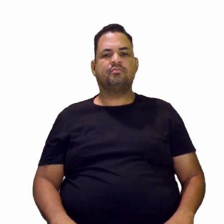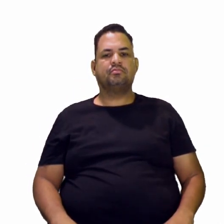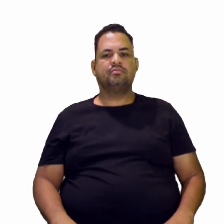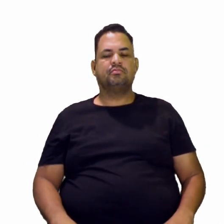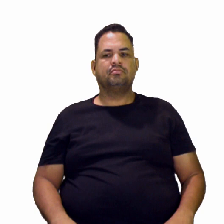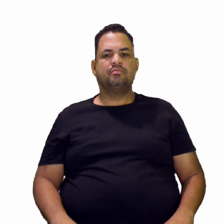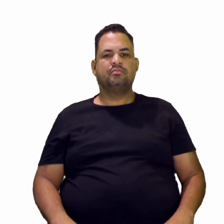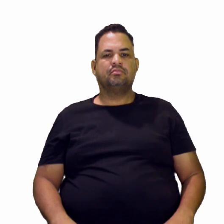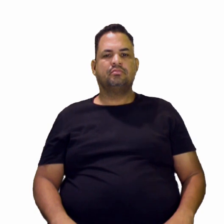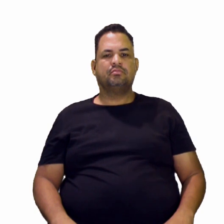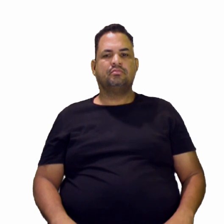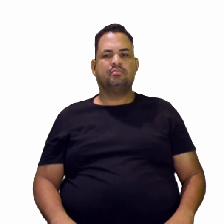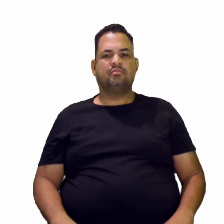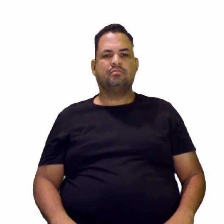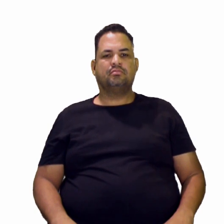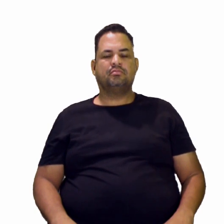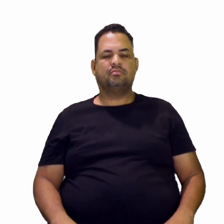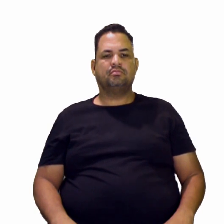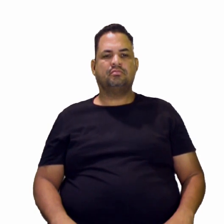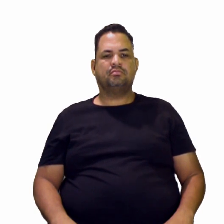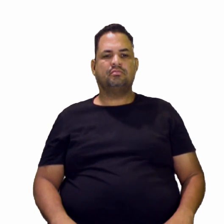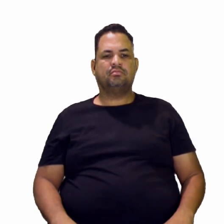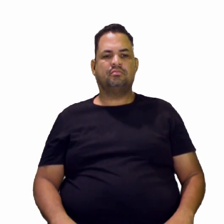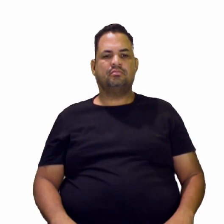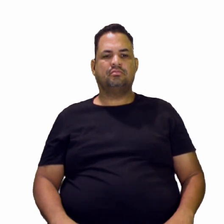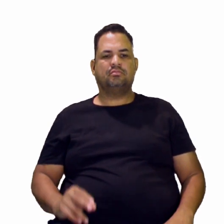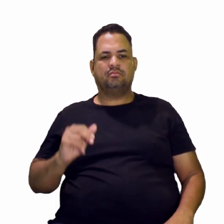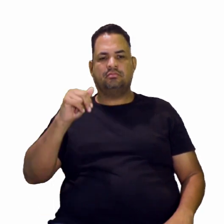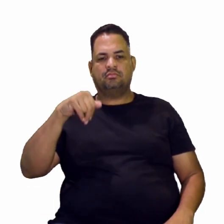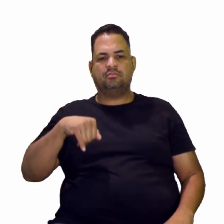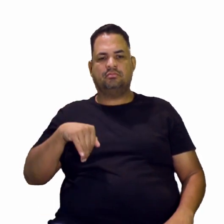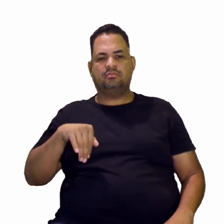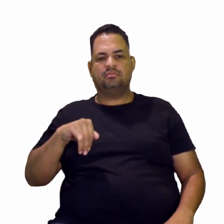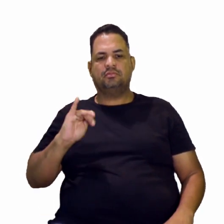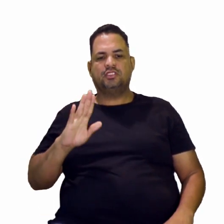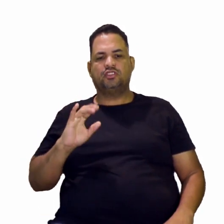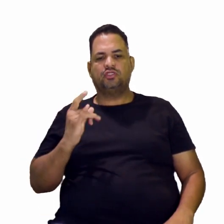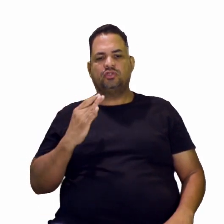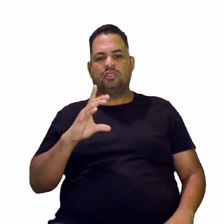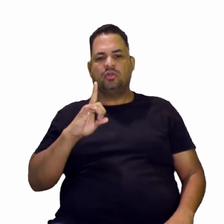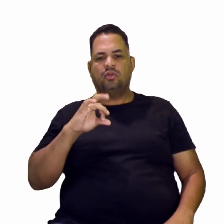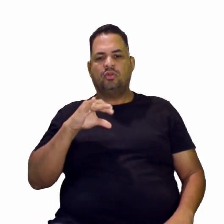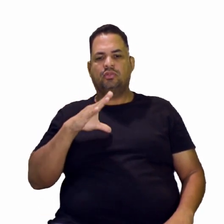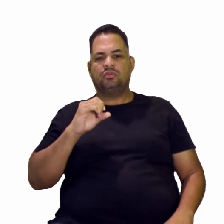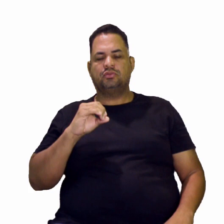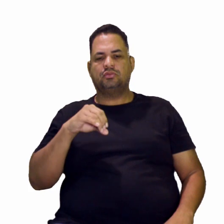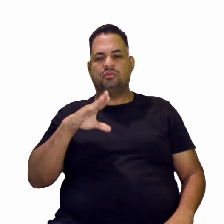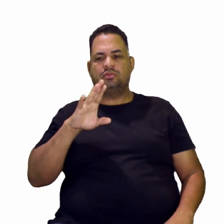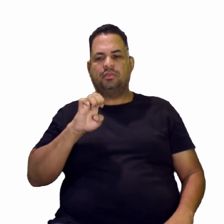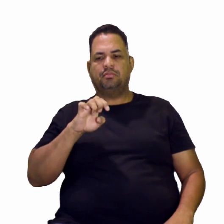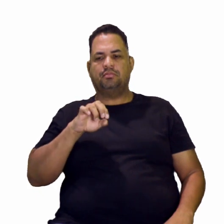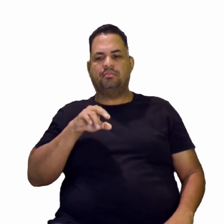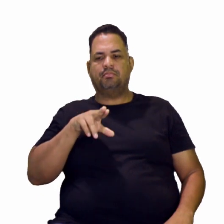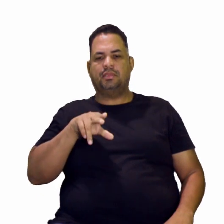semelhantes, né? Ó, nichos ecológicos semelhantes, tá